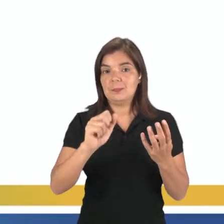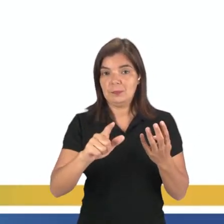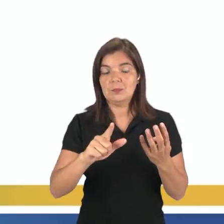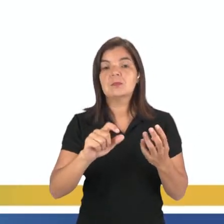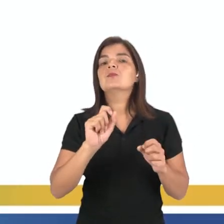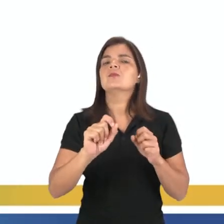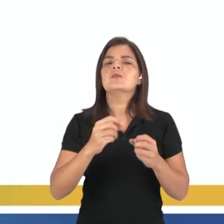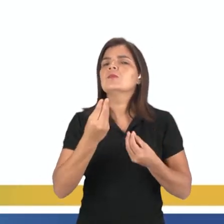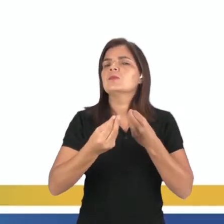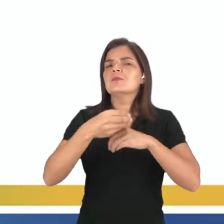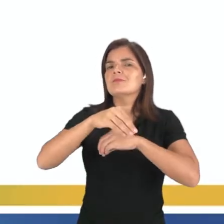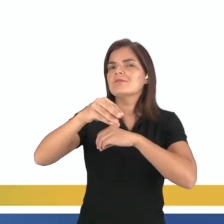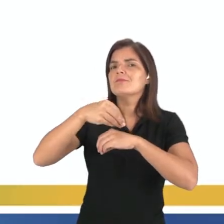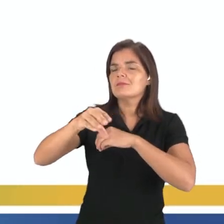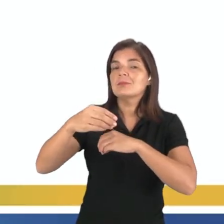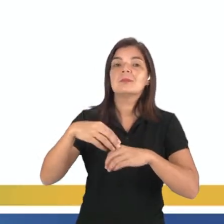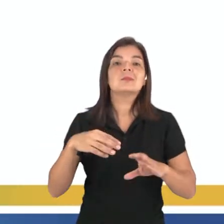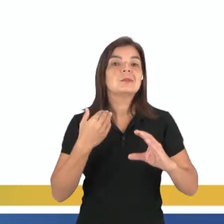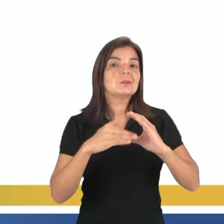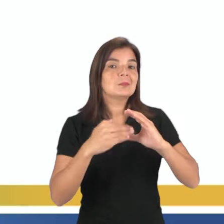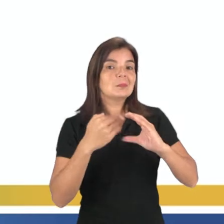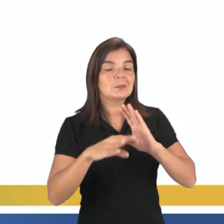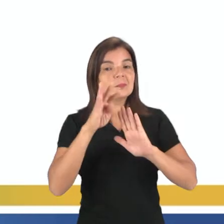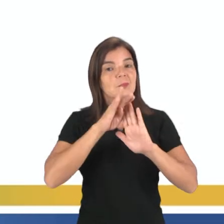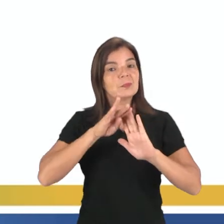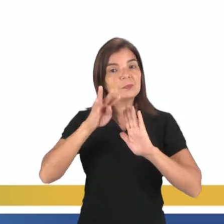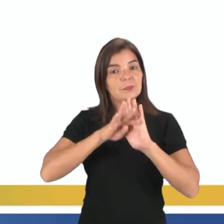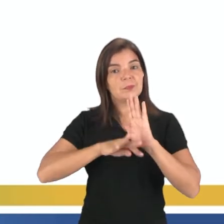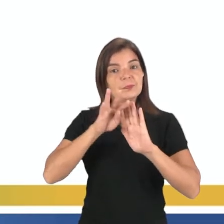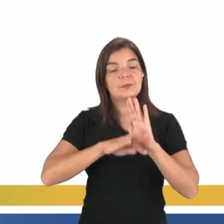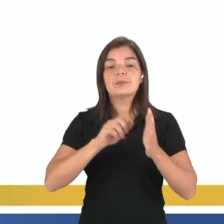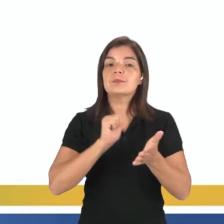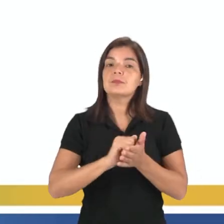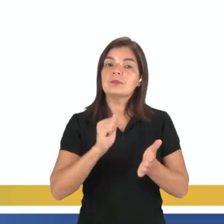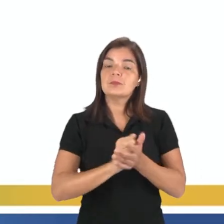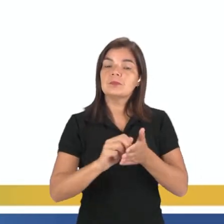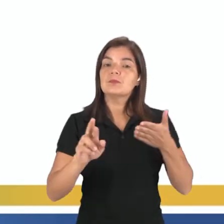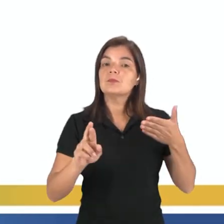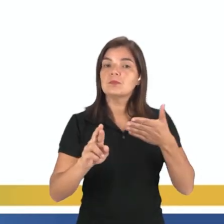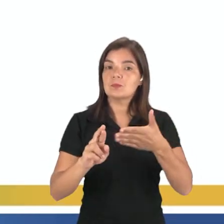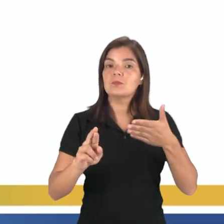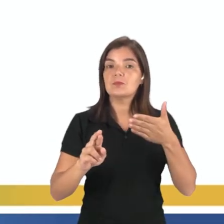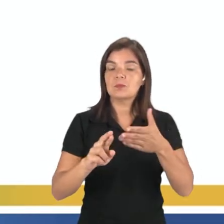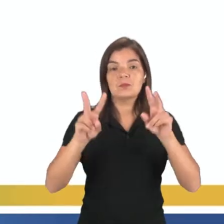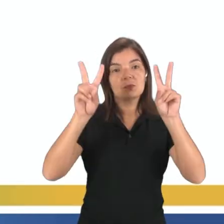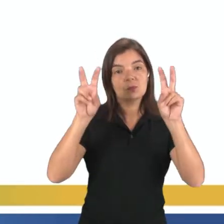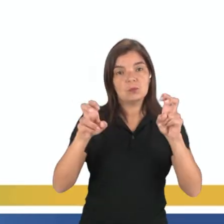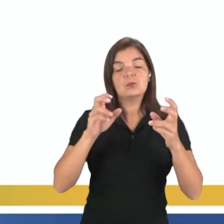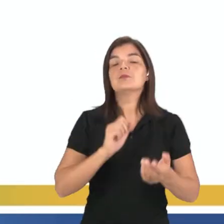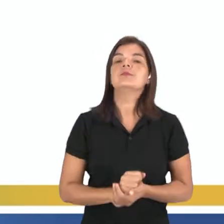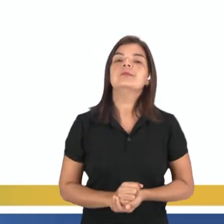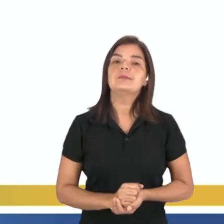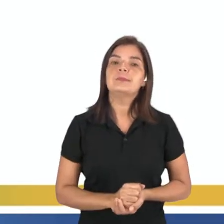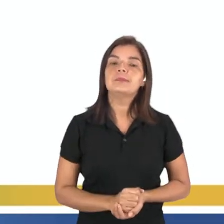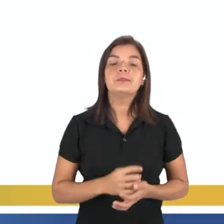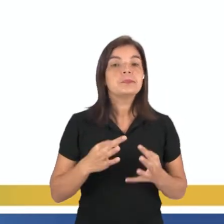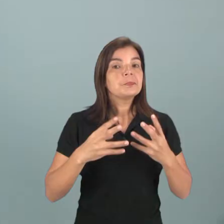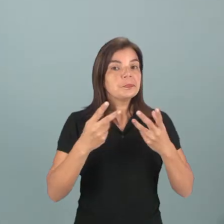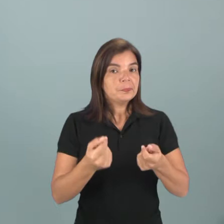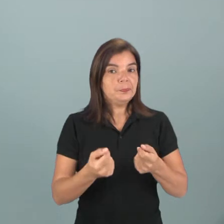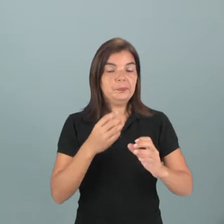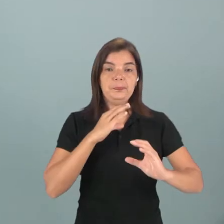de veiculação, a mensagem é o texto escrito e o referente é o assunto. Então,